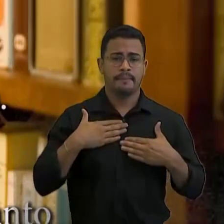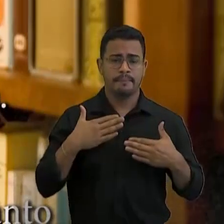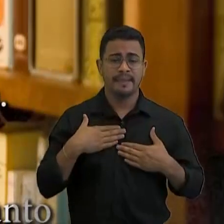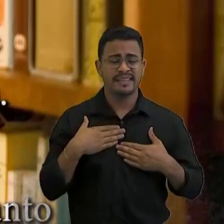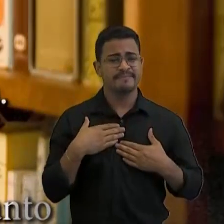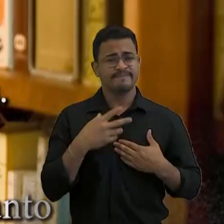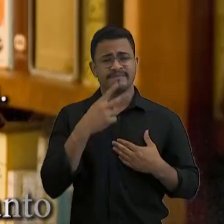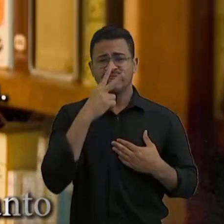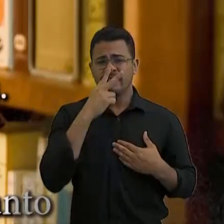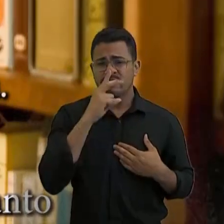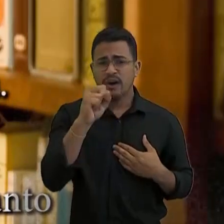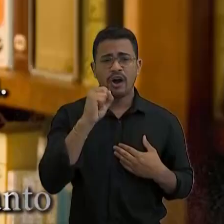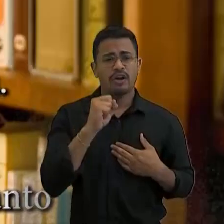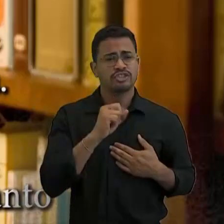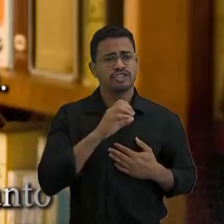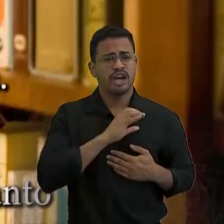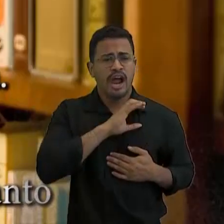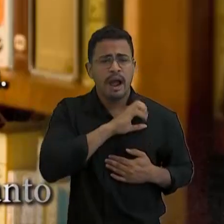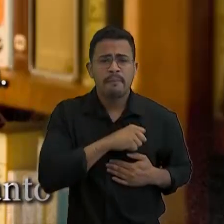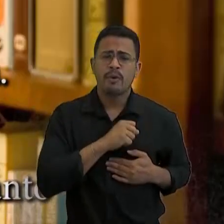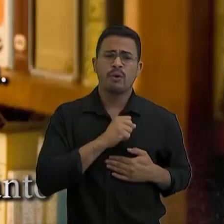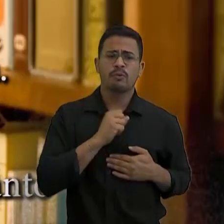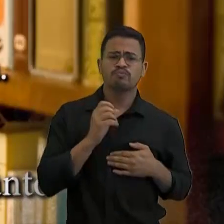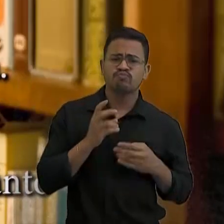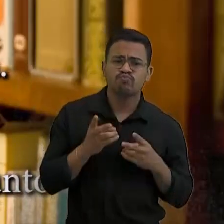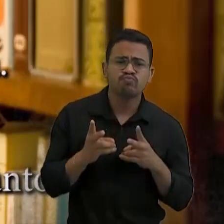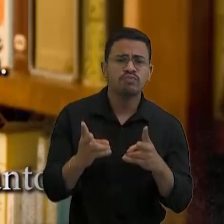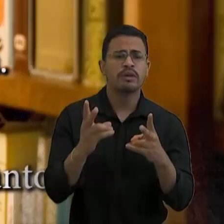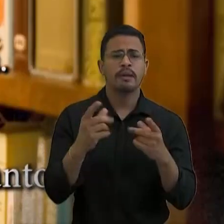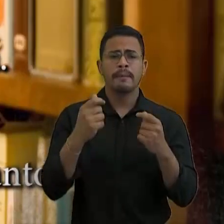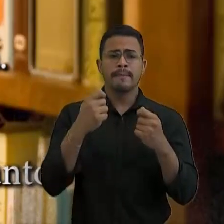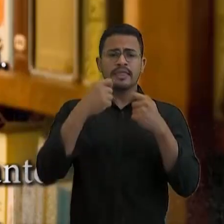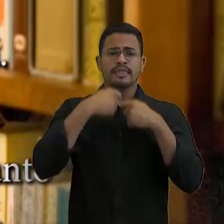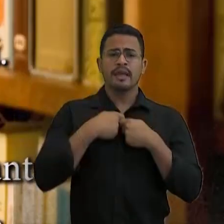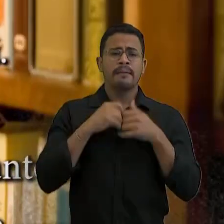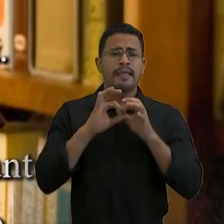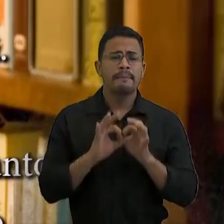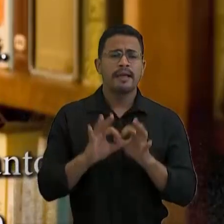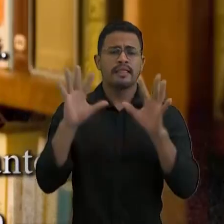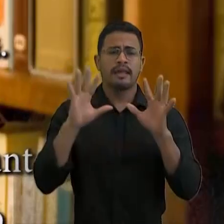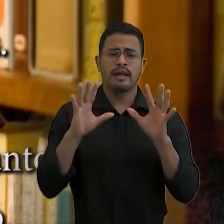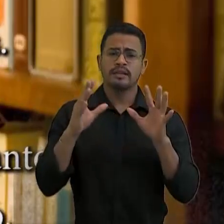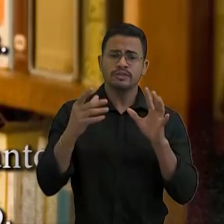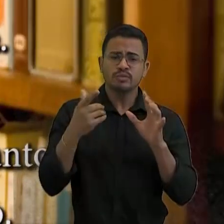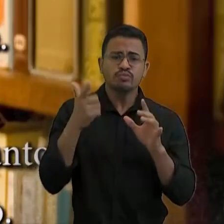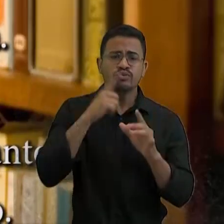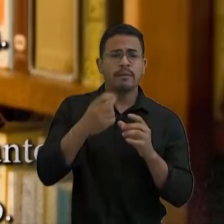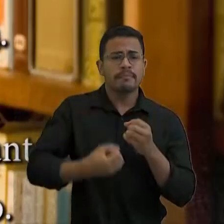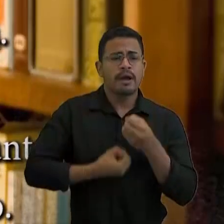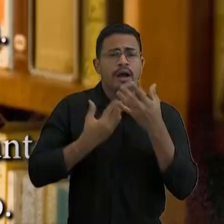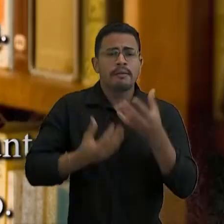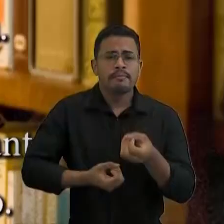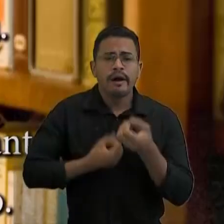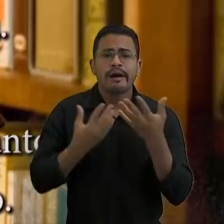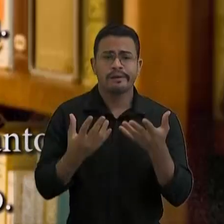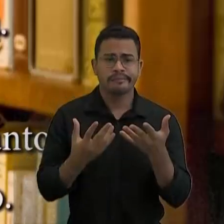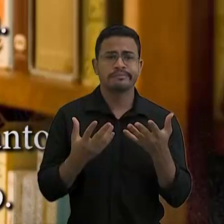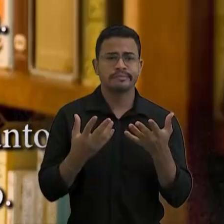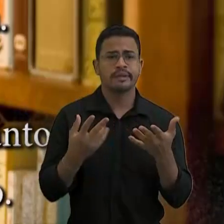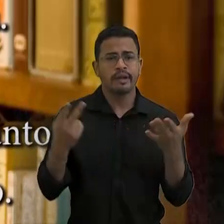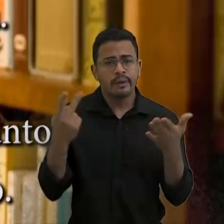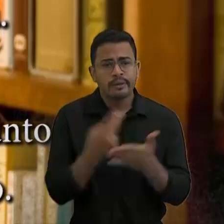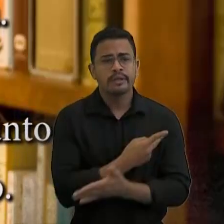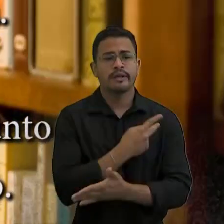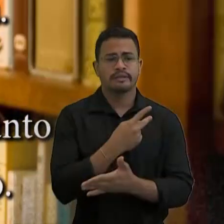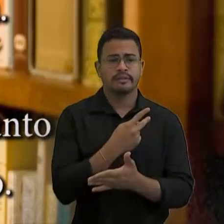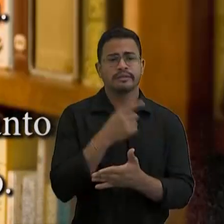de sempre me permita poetar e agir ainda ante a falência